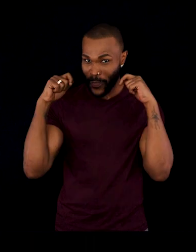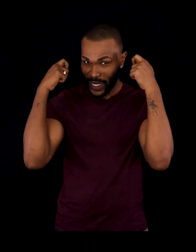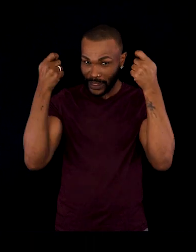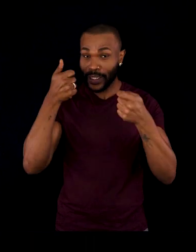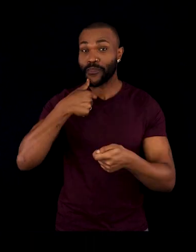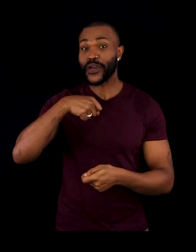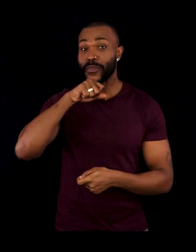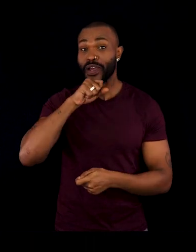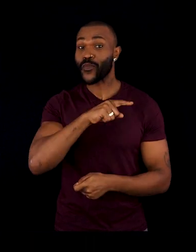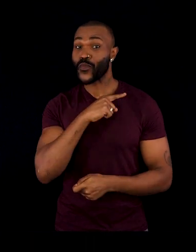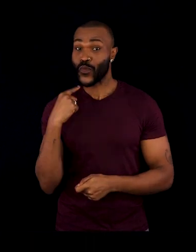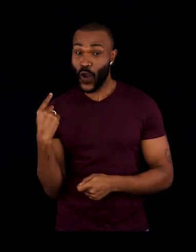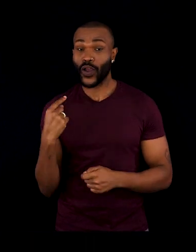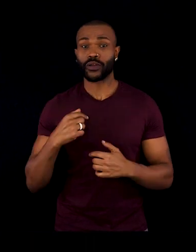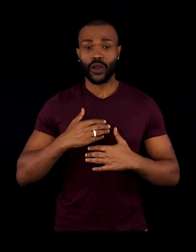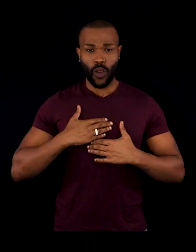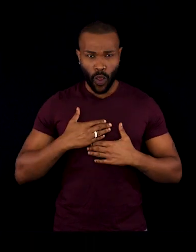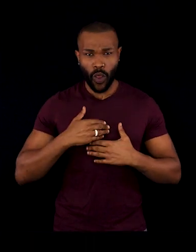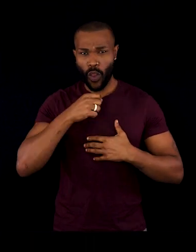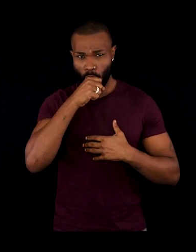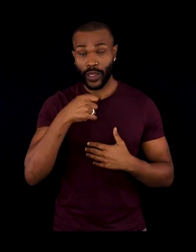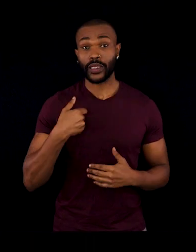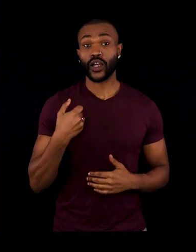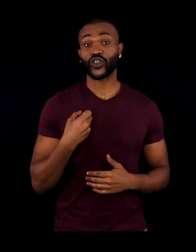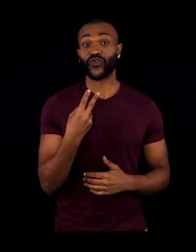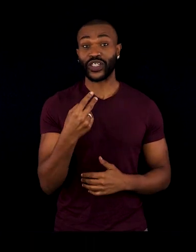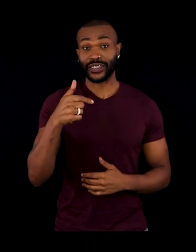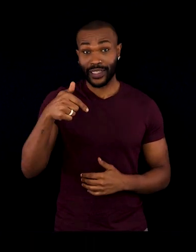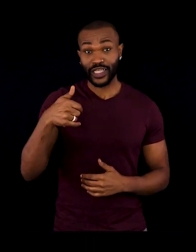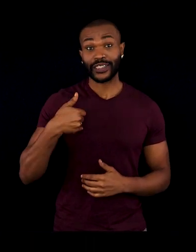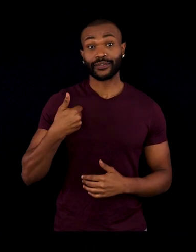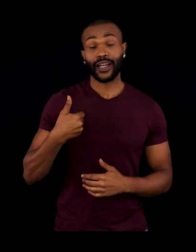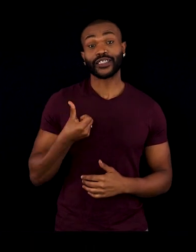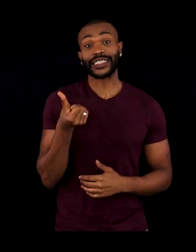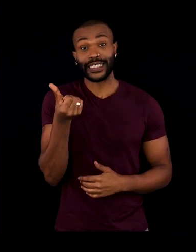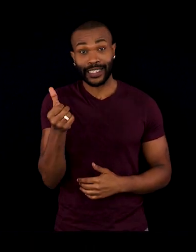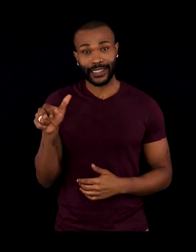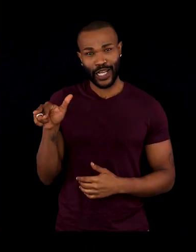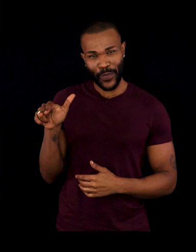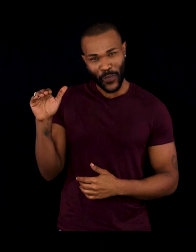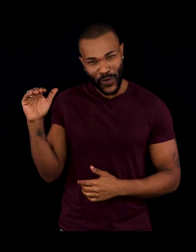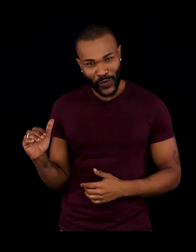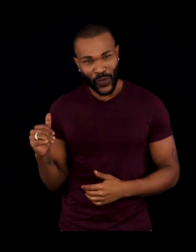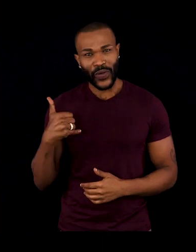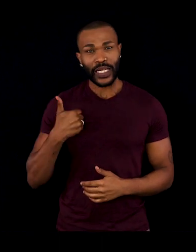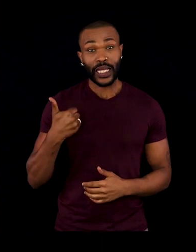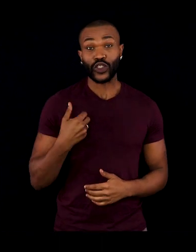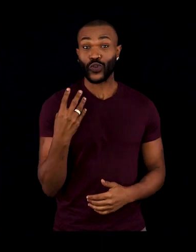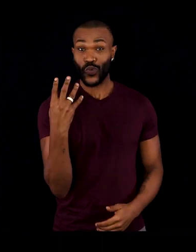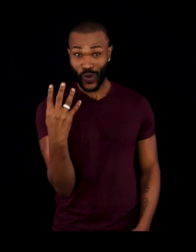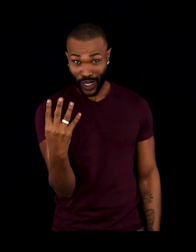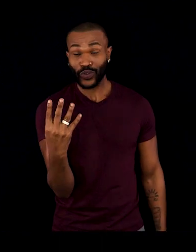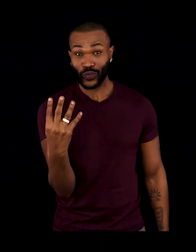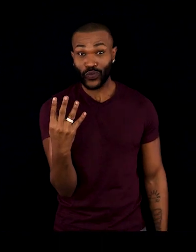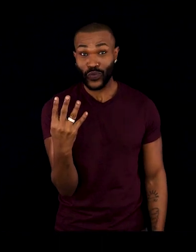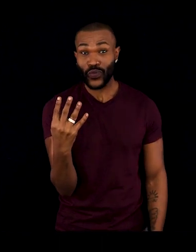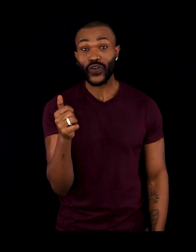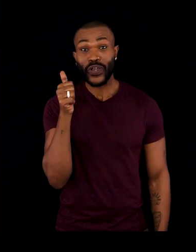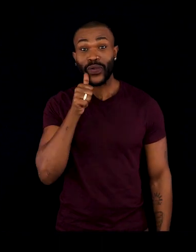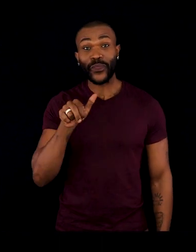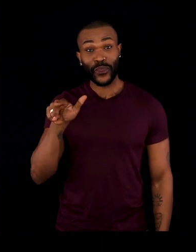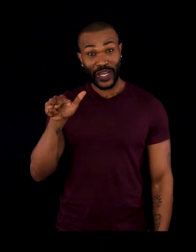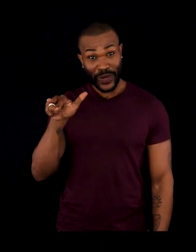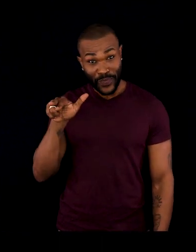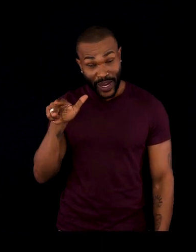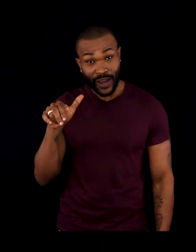morre tuberculosa com 27 anos. Eu tenho 6 anos, eu tenho um irmão menor com 2 anos a menos que eu. Tenho